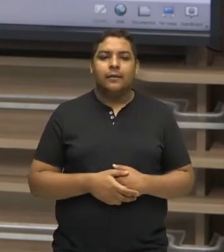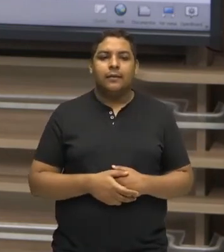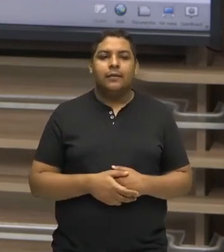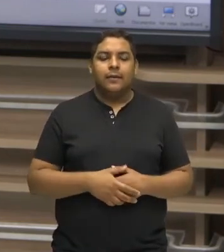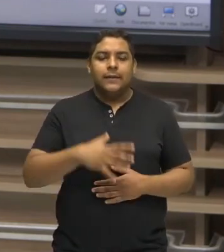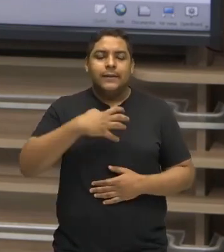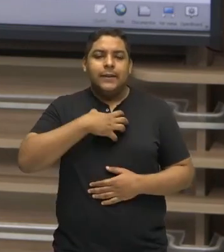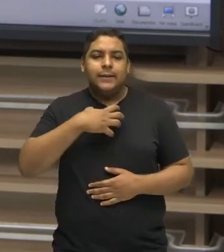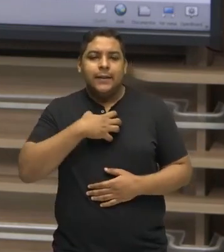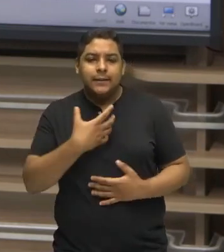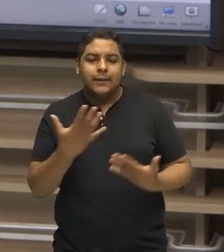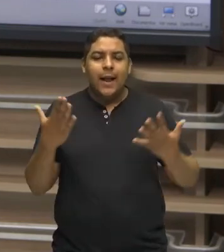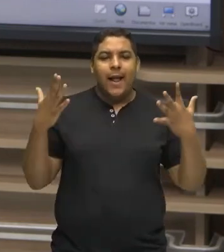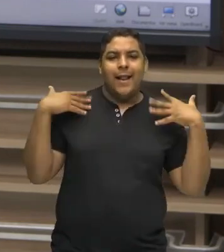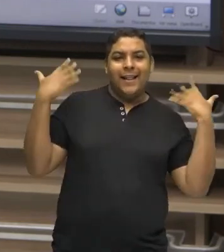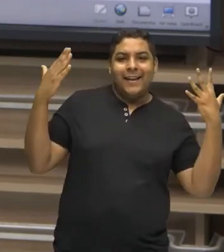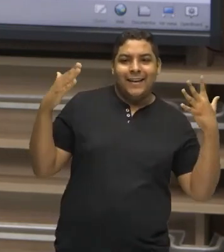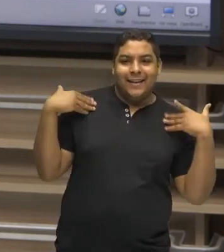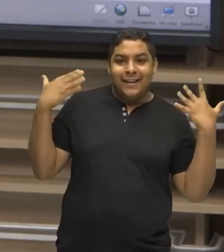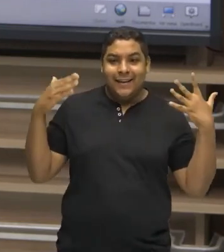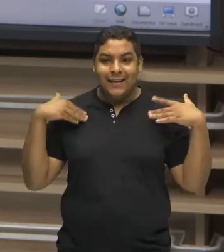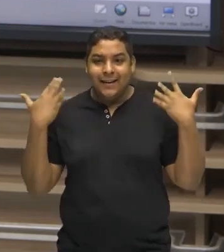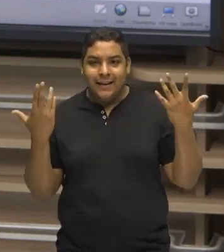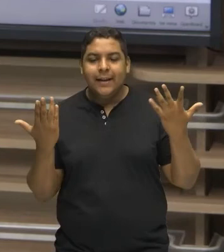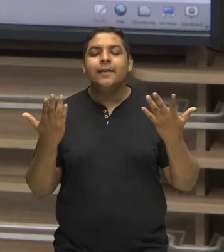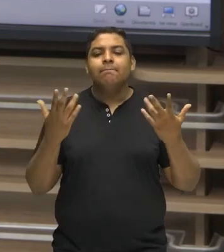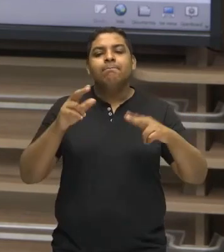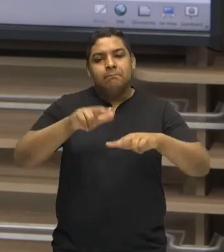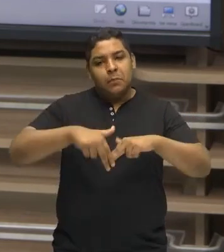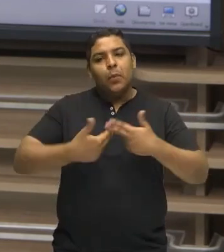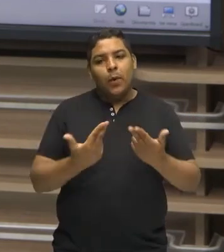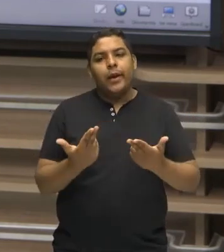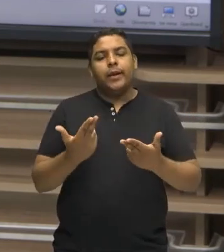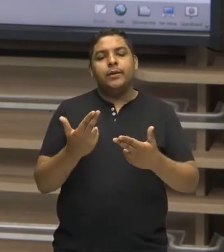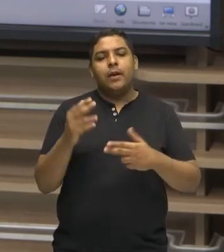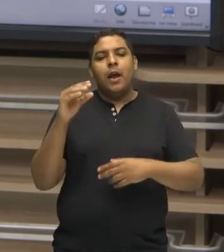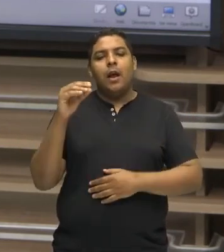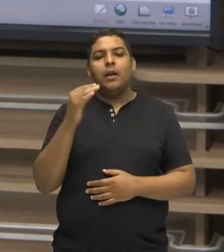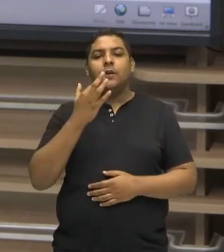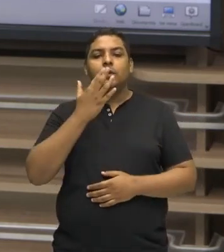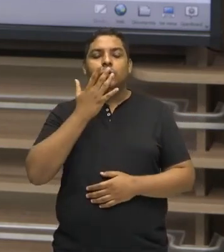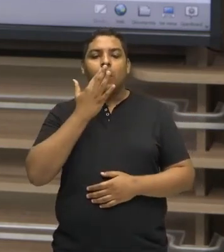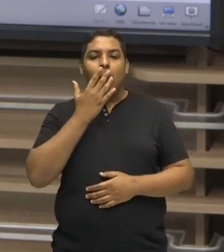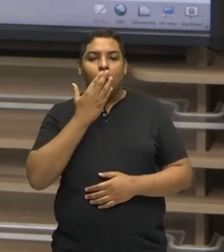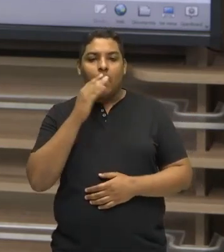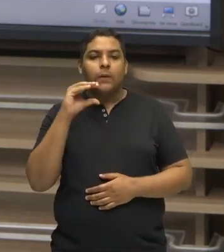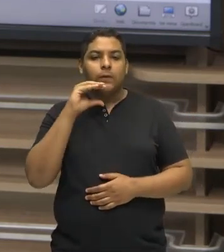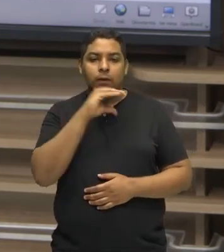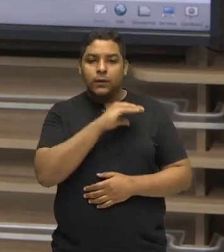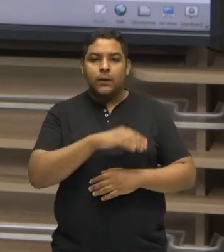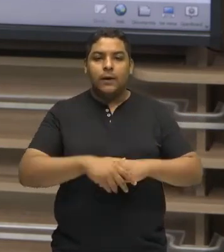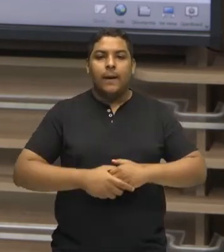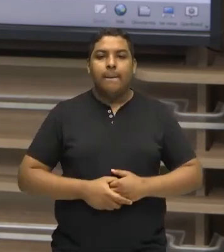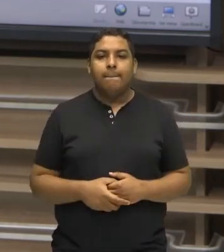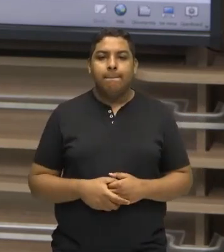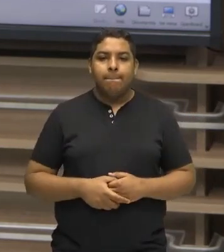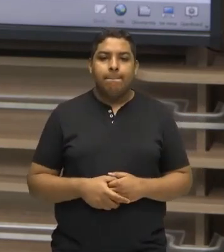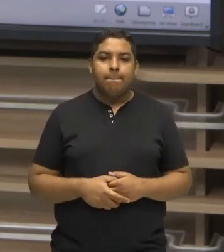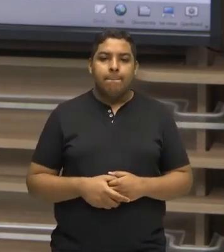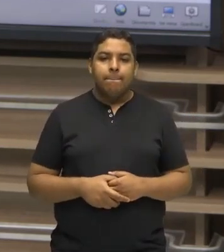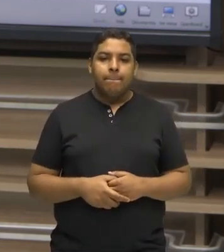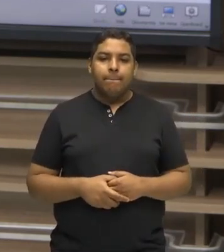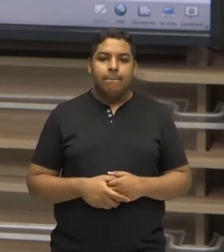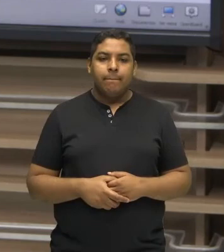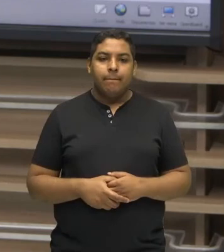transmitem sensação de alegria. Então, por isso que elas são chamadas cores quentes. E qual seria